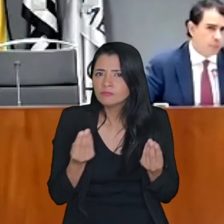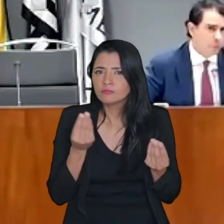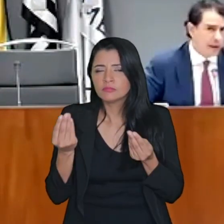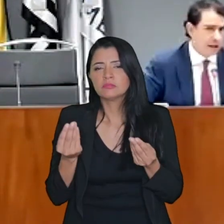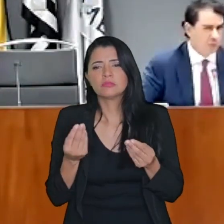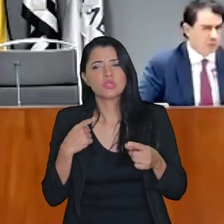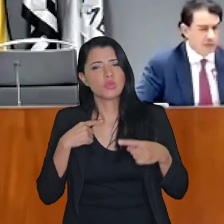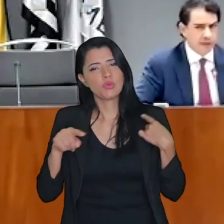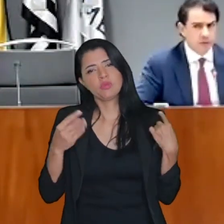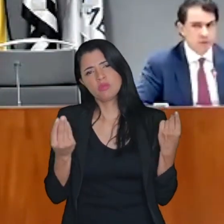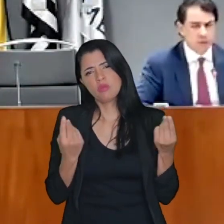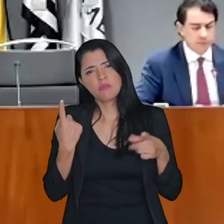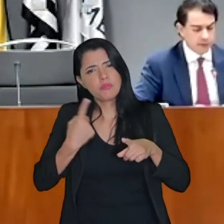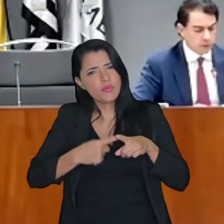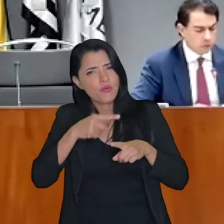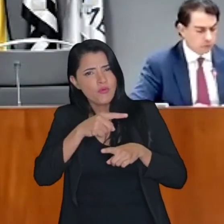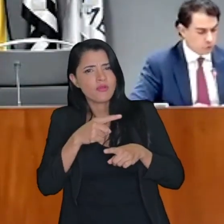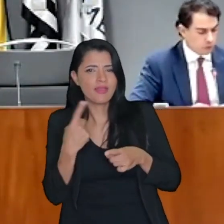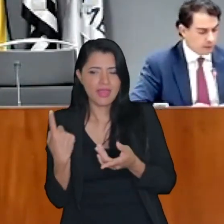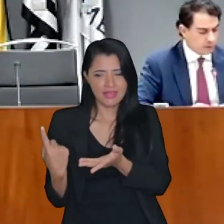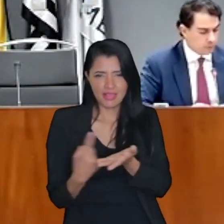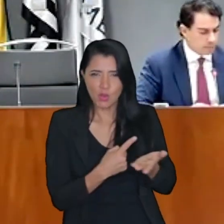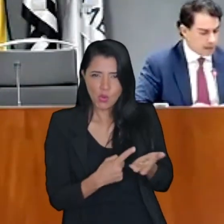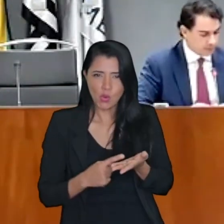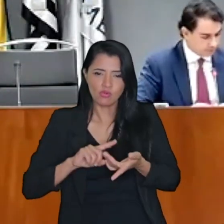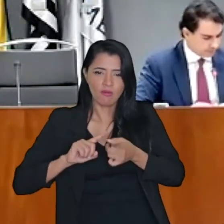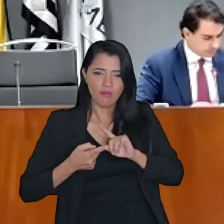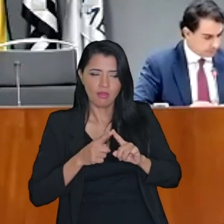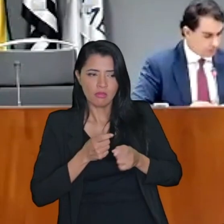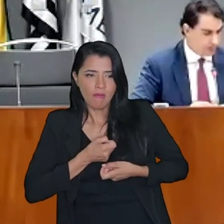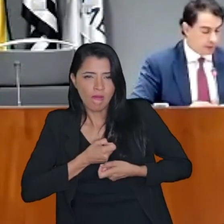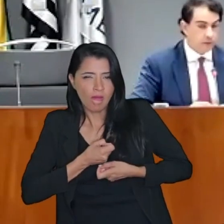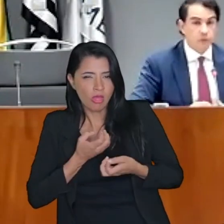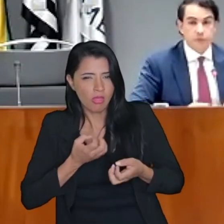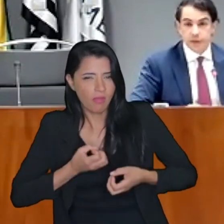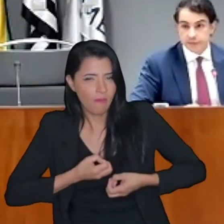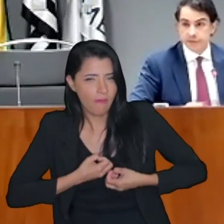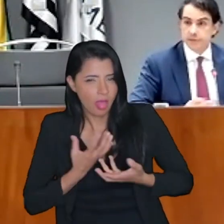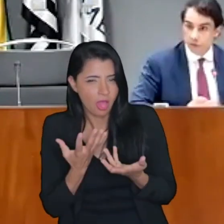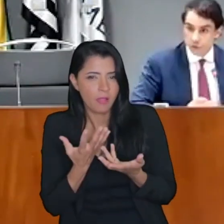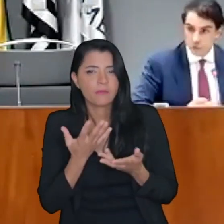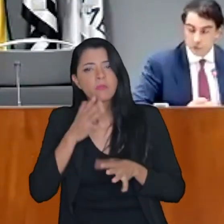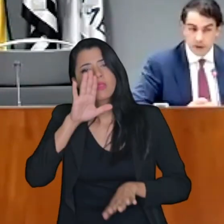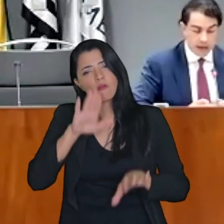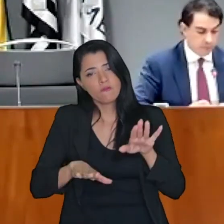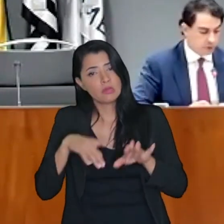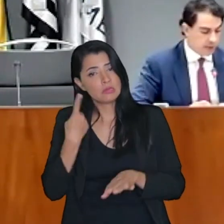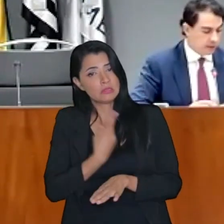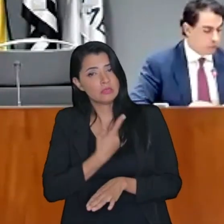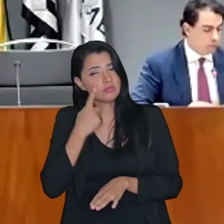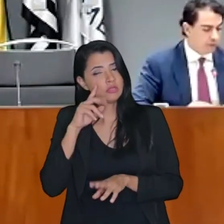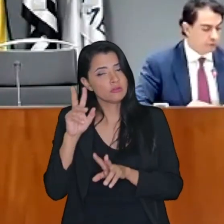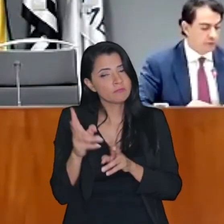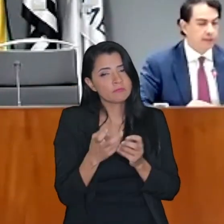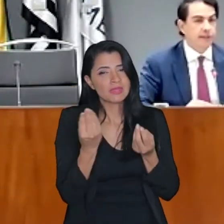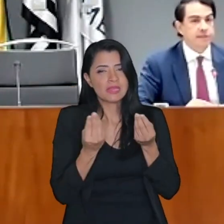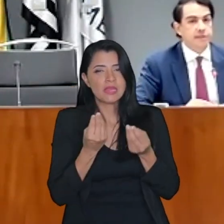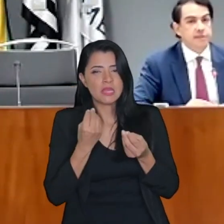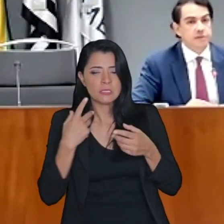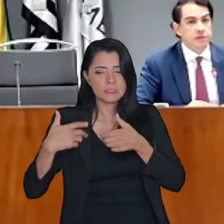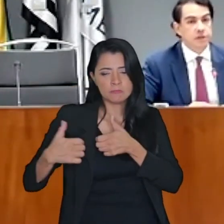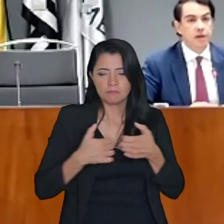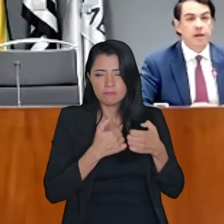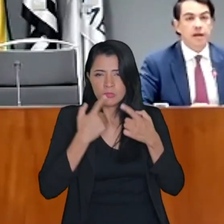mesmo inapropriado, considerando a dinâmica do acordo de colaboração premiada. Talvez, se nós considerarmos que aqui o conflito de